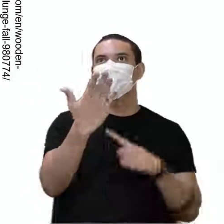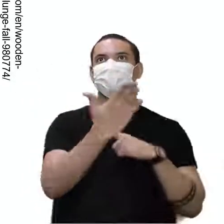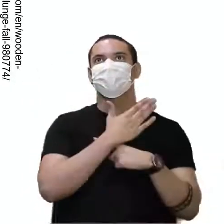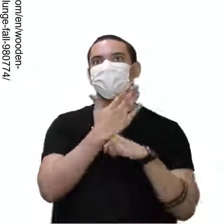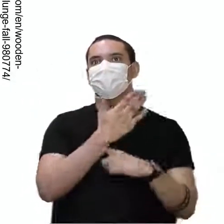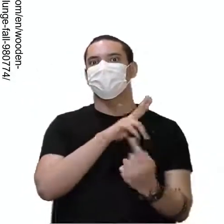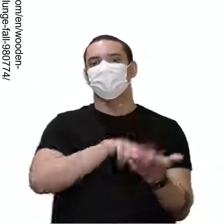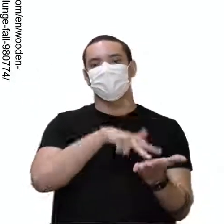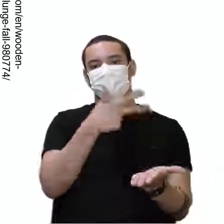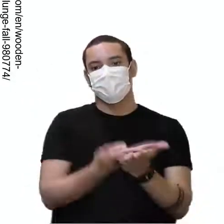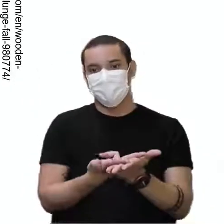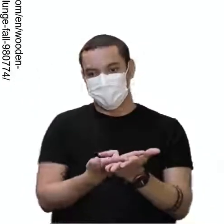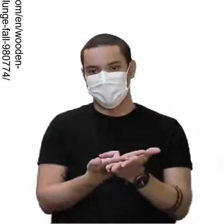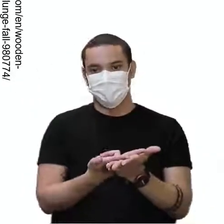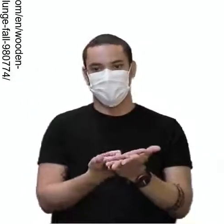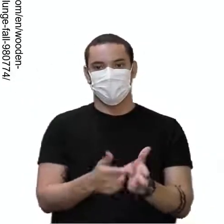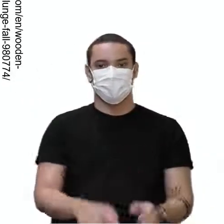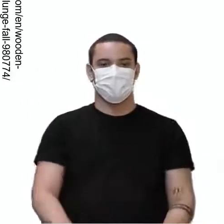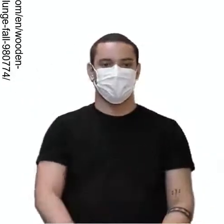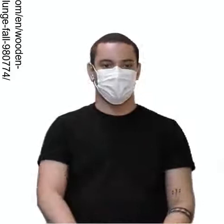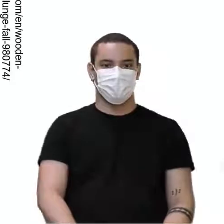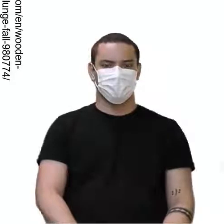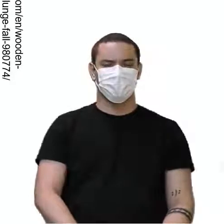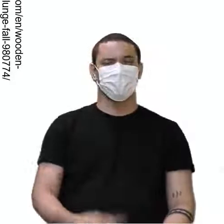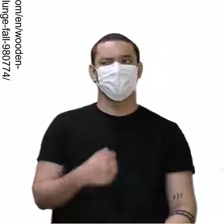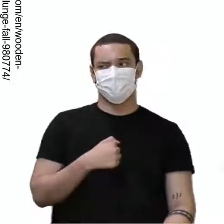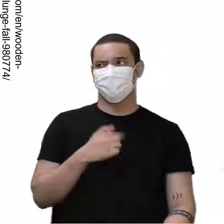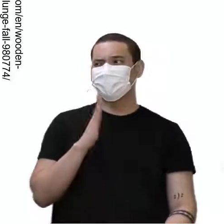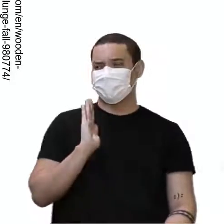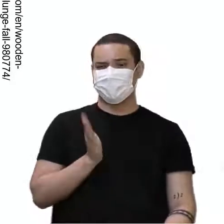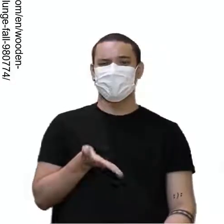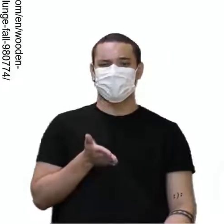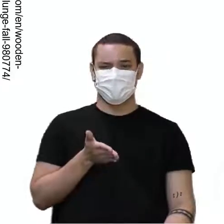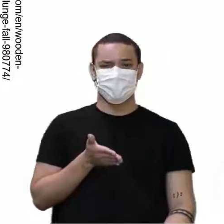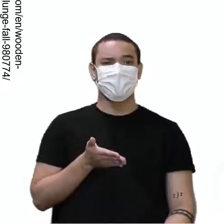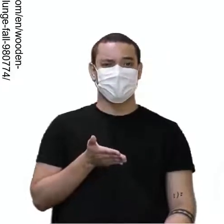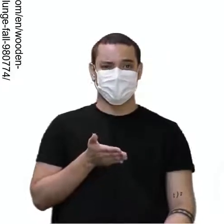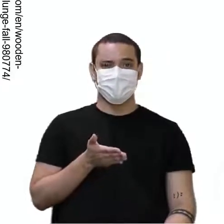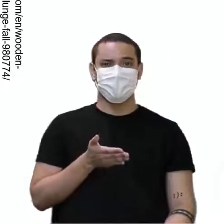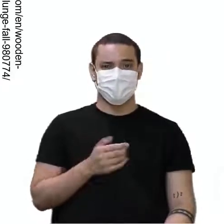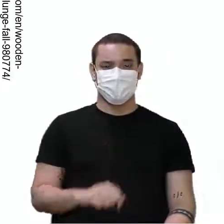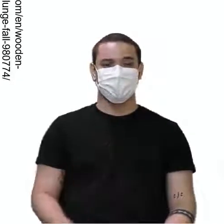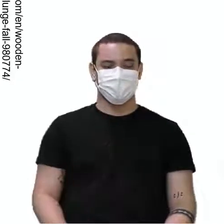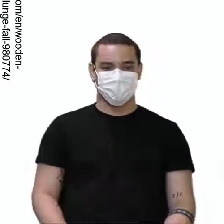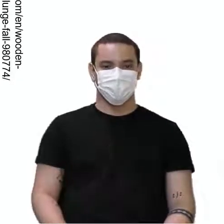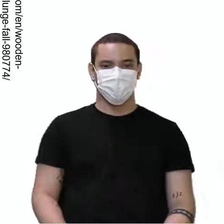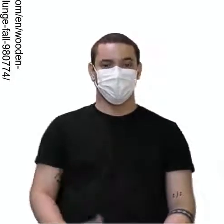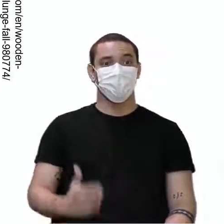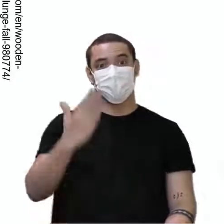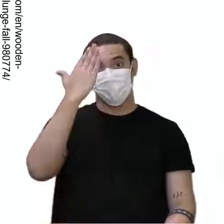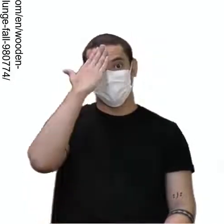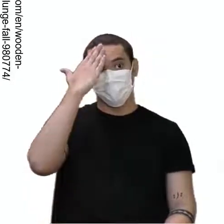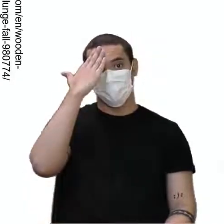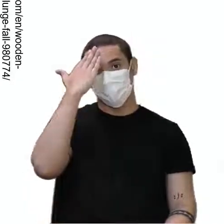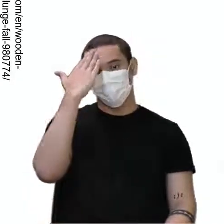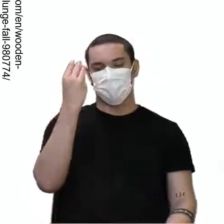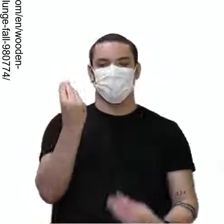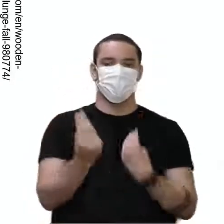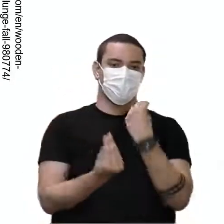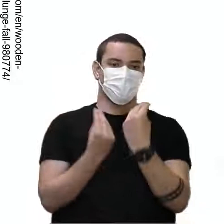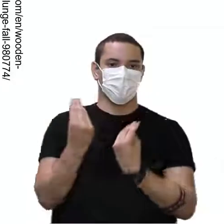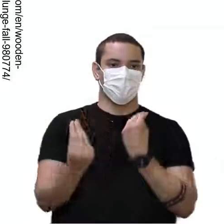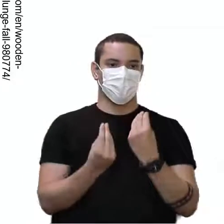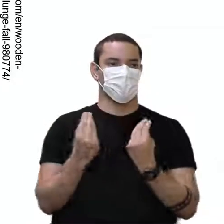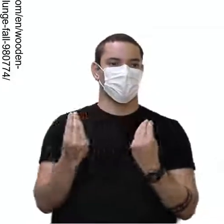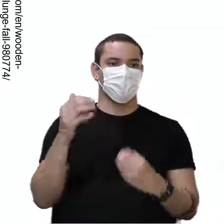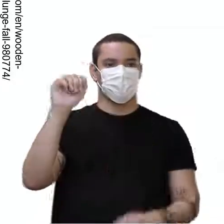aí, que ela caiu feio. Eu já, I have. E aí eu quero saber o seguinte, qual seria a